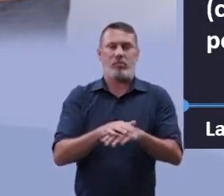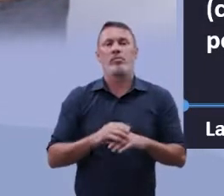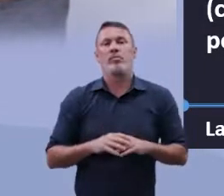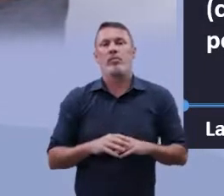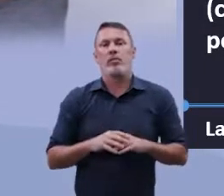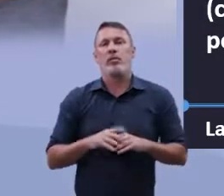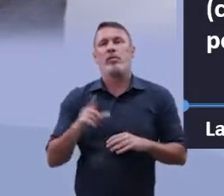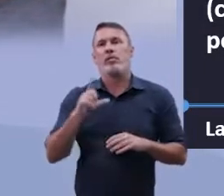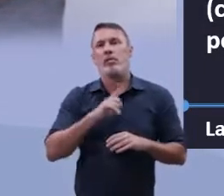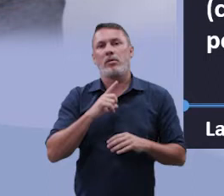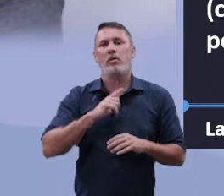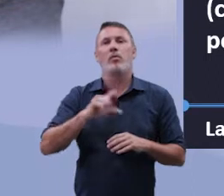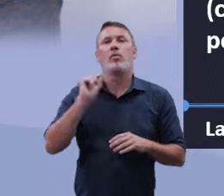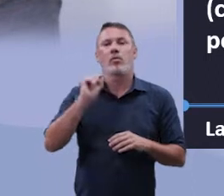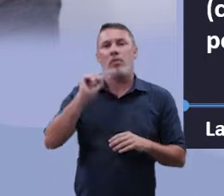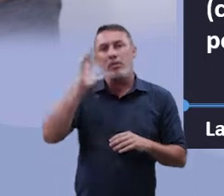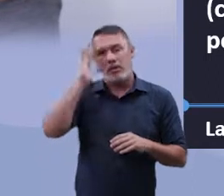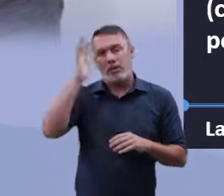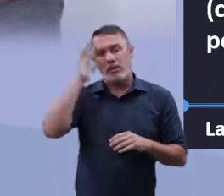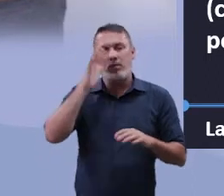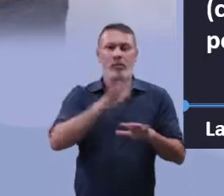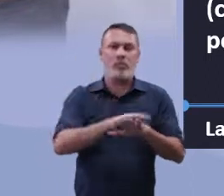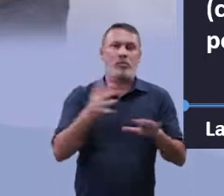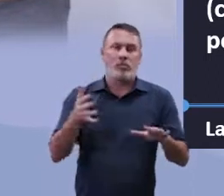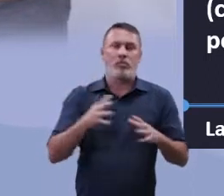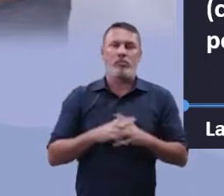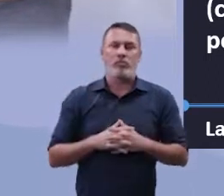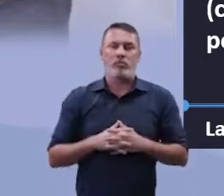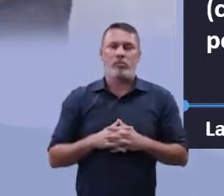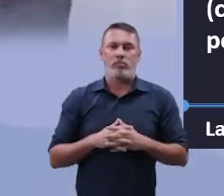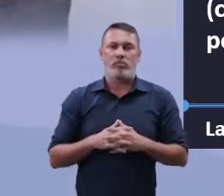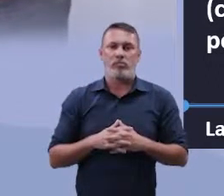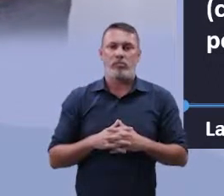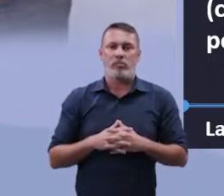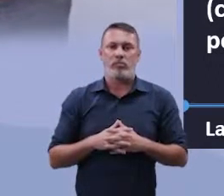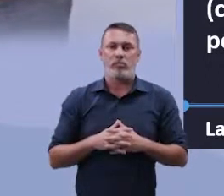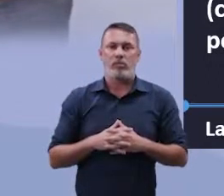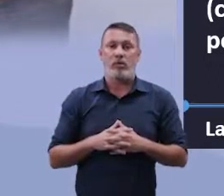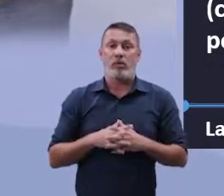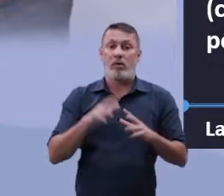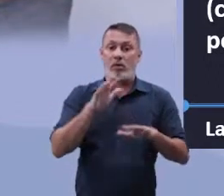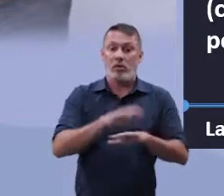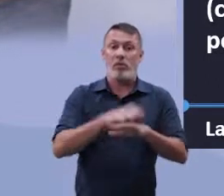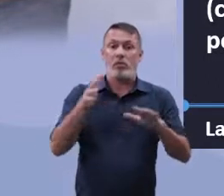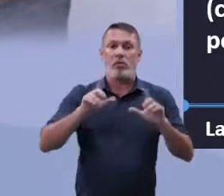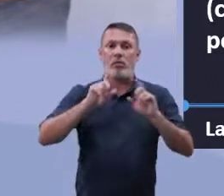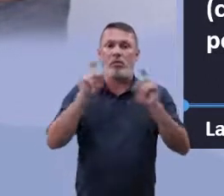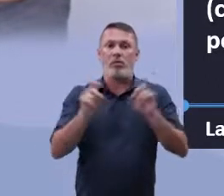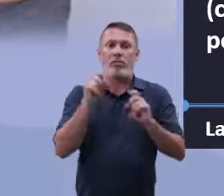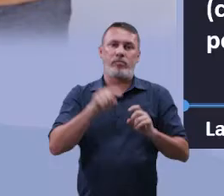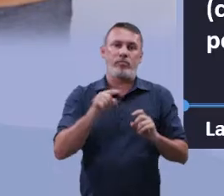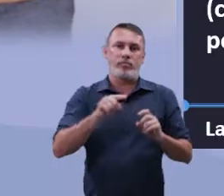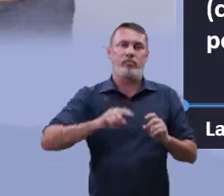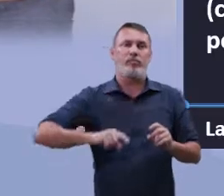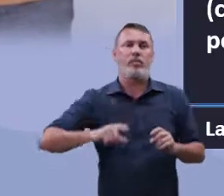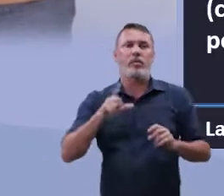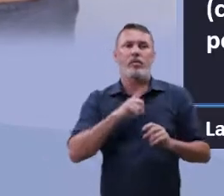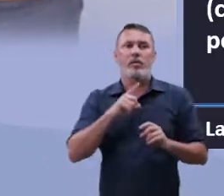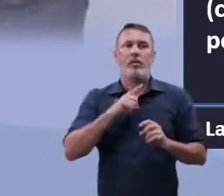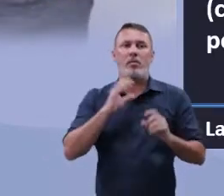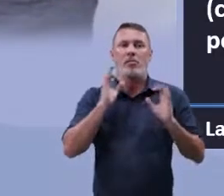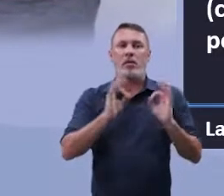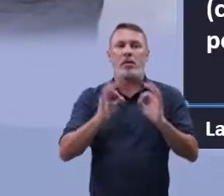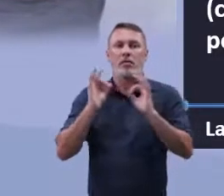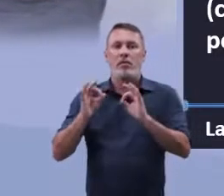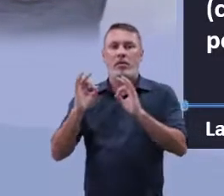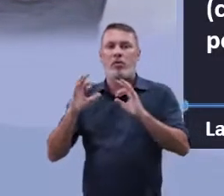em exclusão. A exclusão digital, ela está totalmente ligada